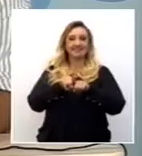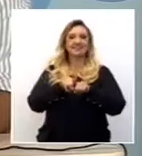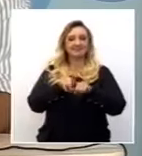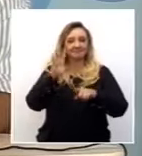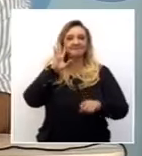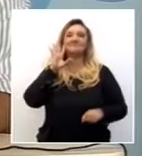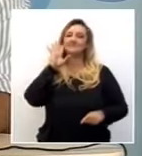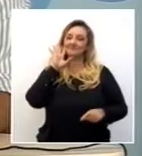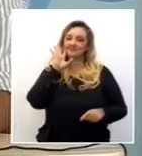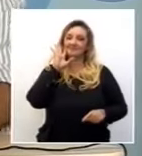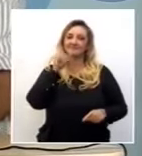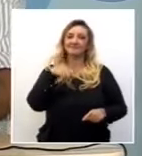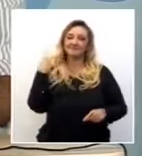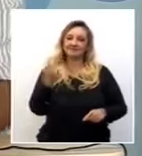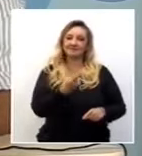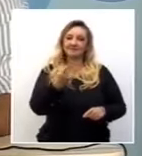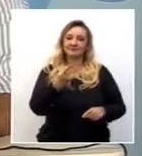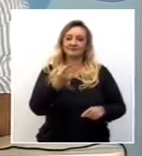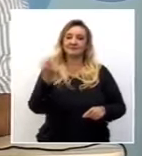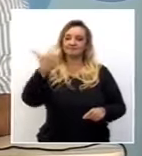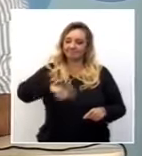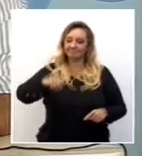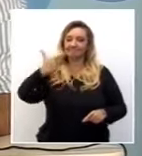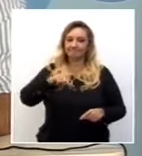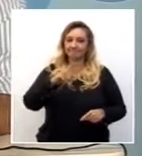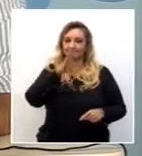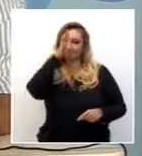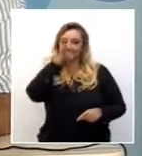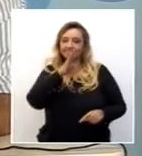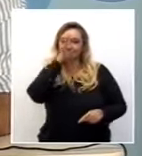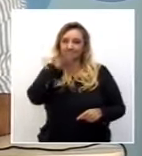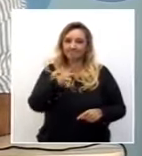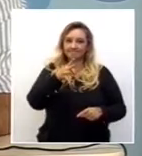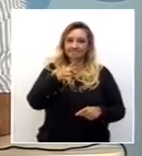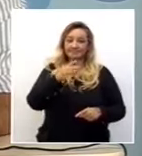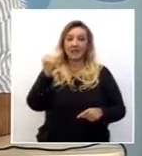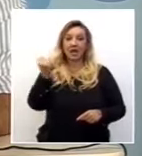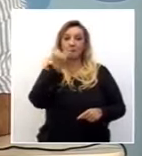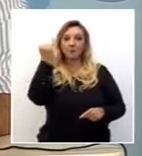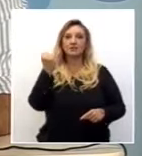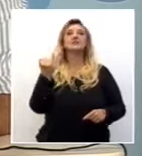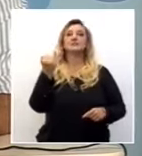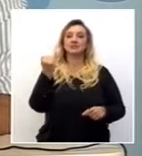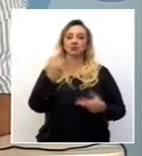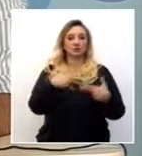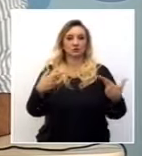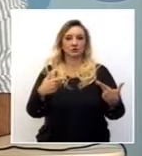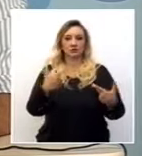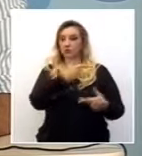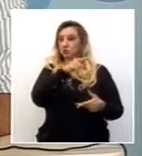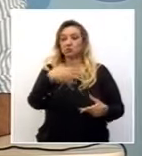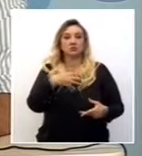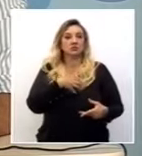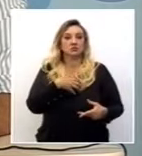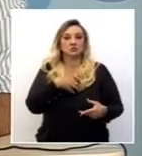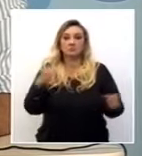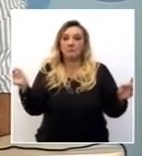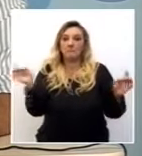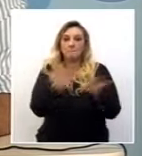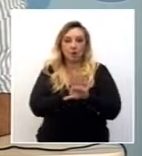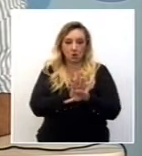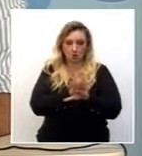muito legal, da gente estar se reinventando. É importantíssimo esse tipo de coisa. Não há uma fórmula